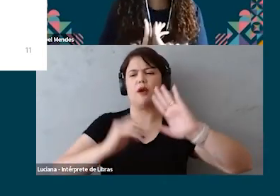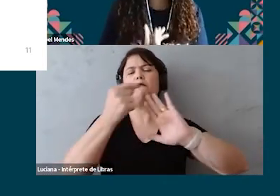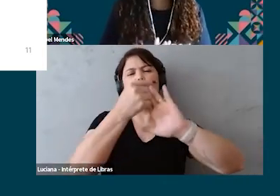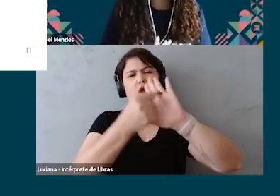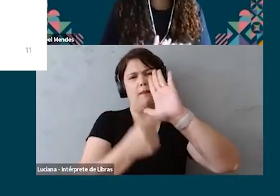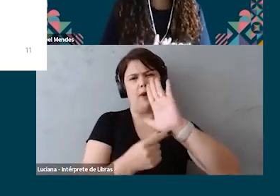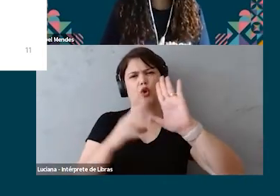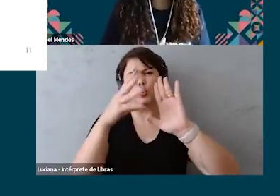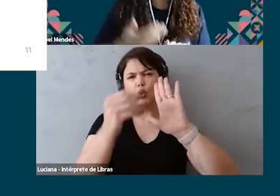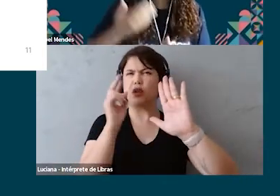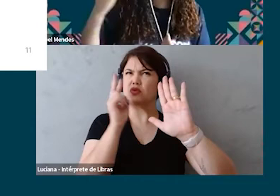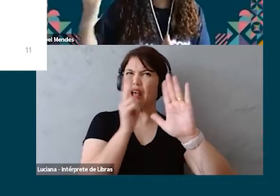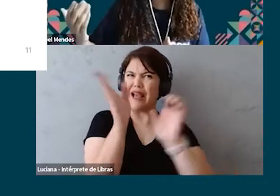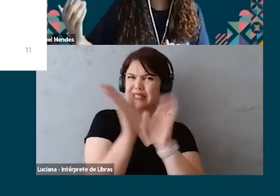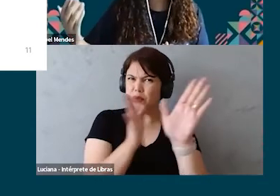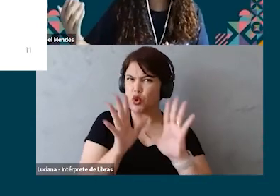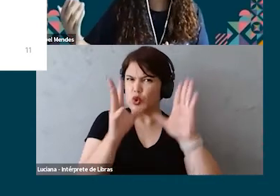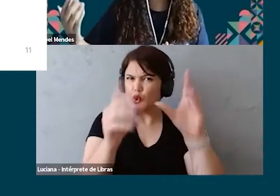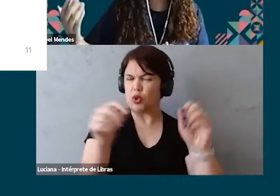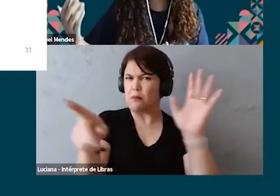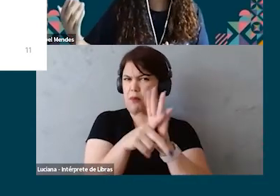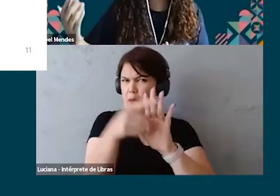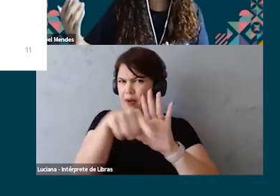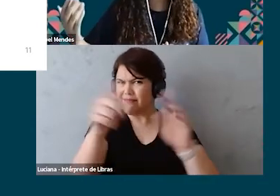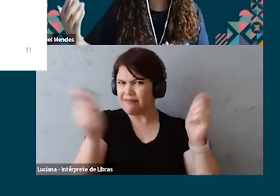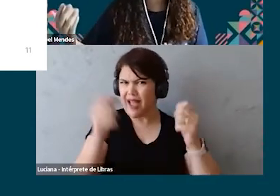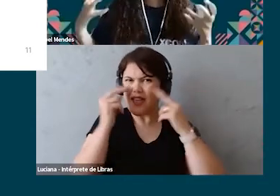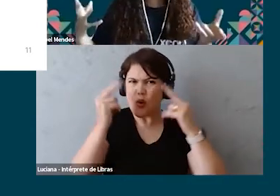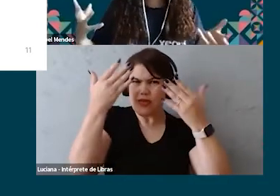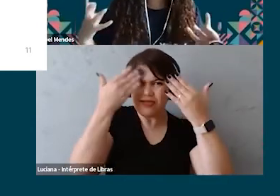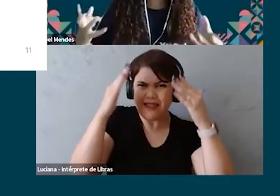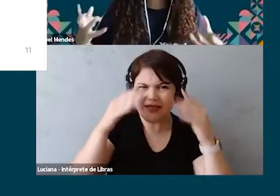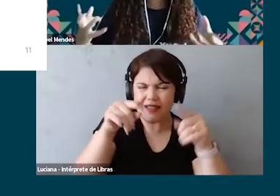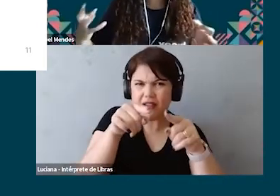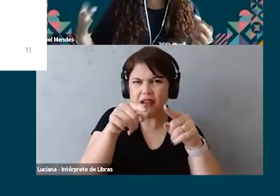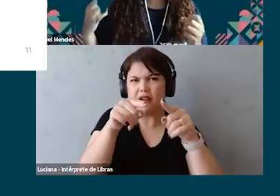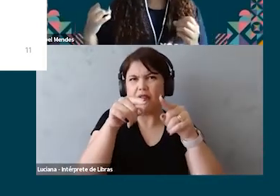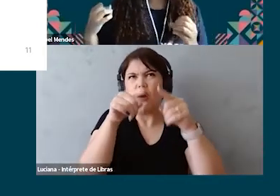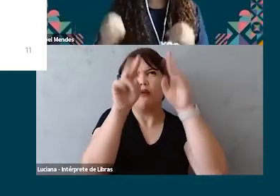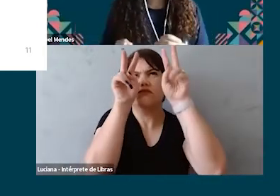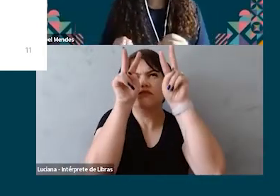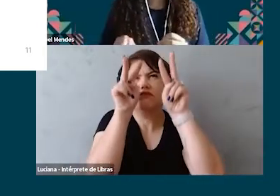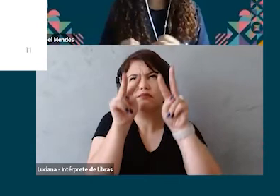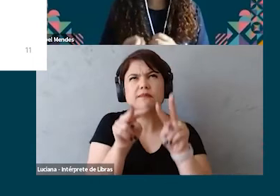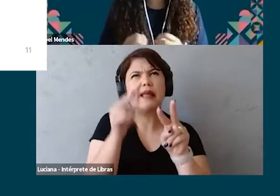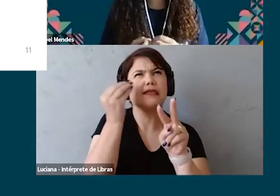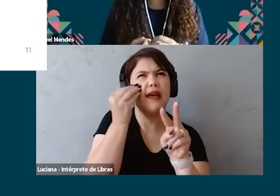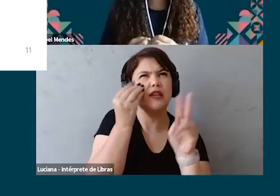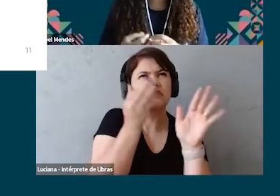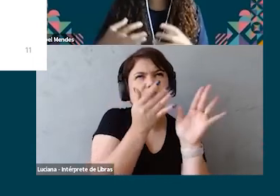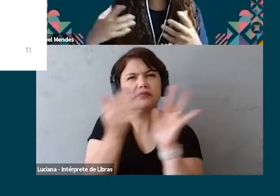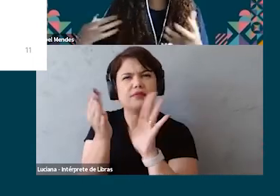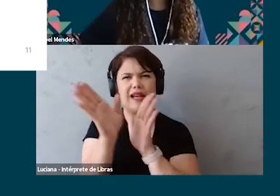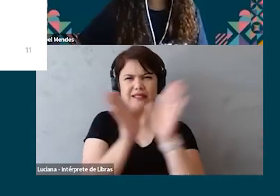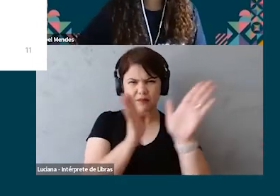de programação, eu estou usando as bibliotecas de acessibilidade que aquela linguagem me oferece, eu estou usando ferramentas para fazer